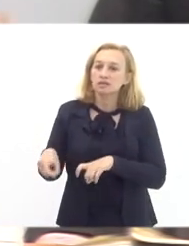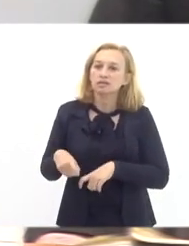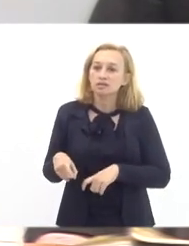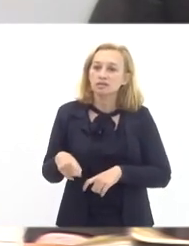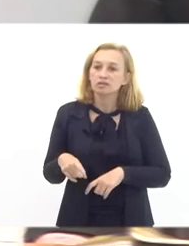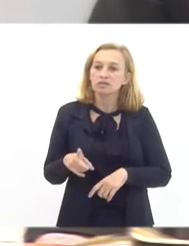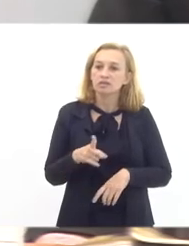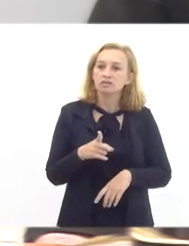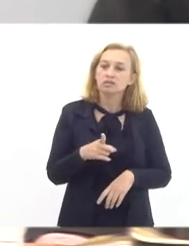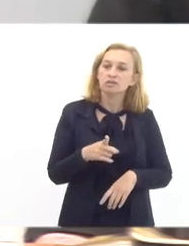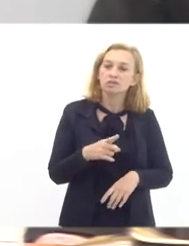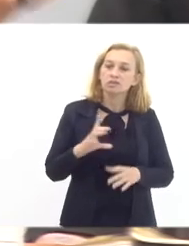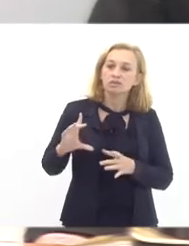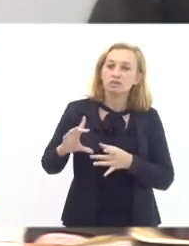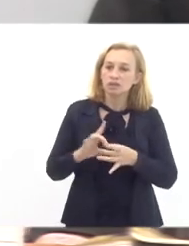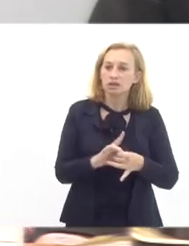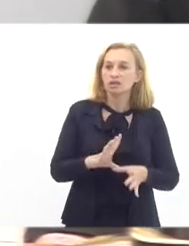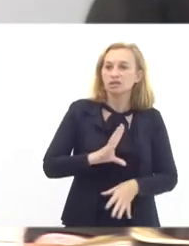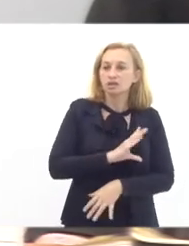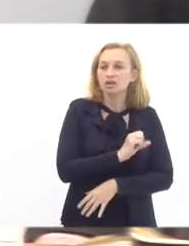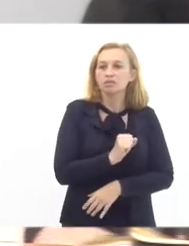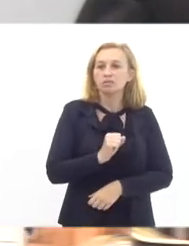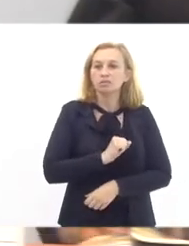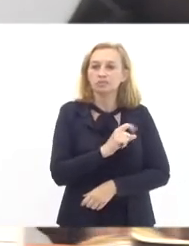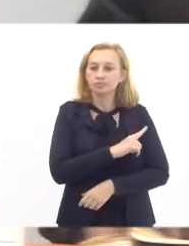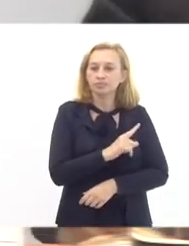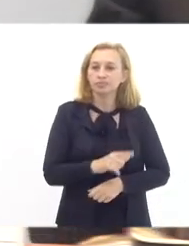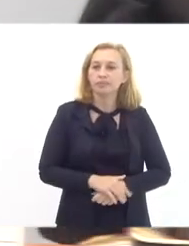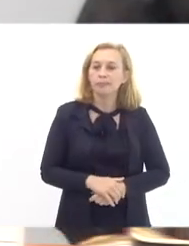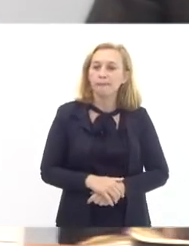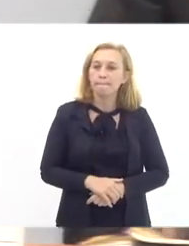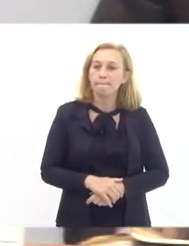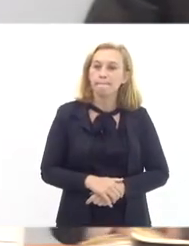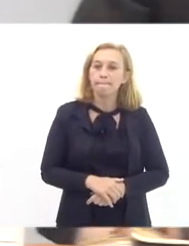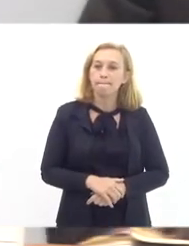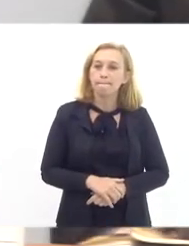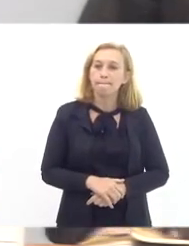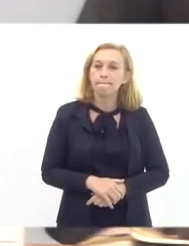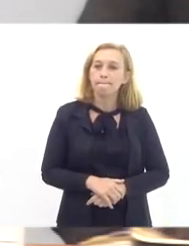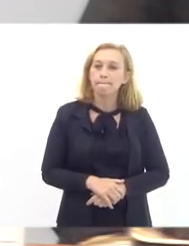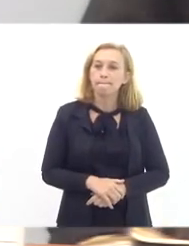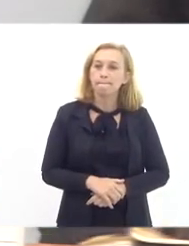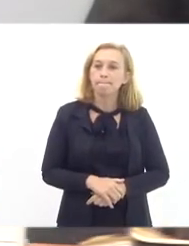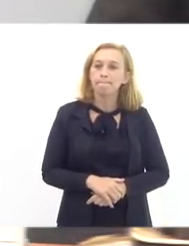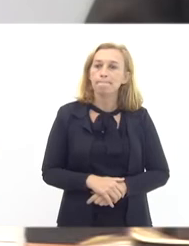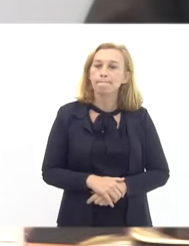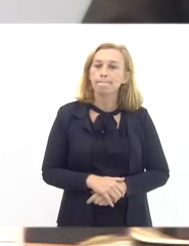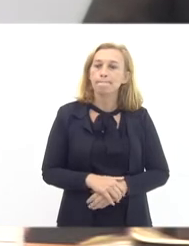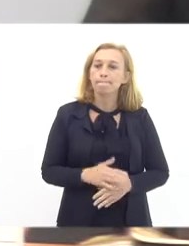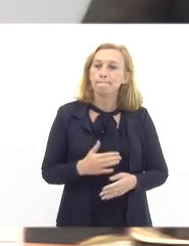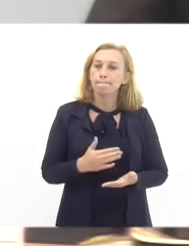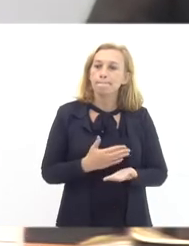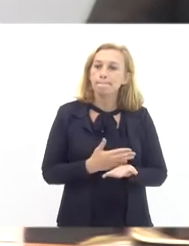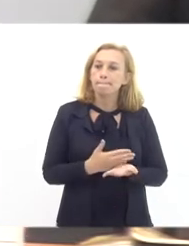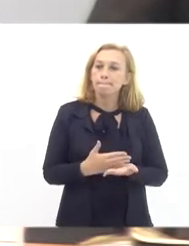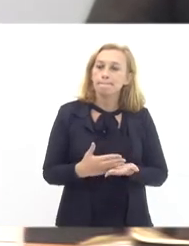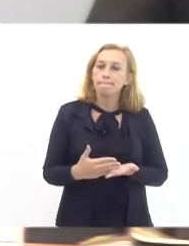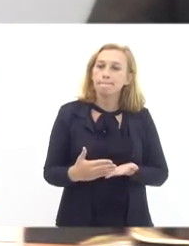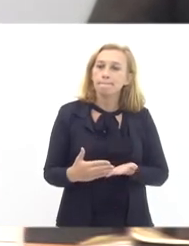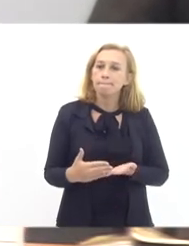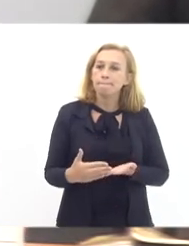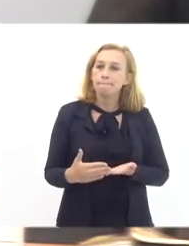como nosso elo, inclusive de amor por São Gonçalo. E aquela ruptura começou a ser